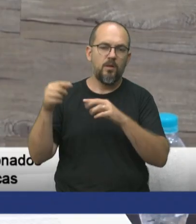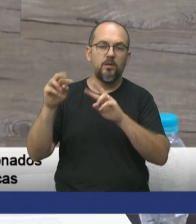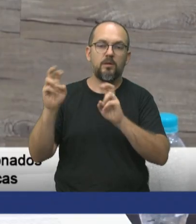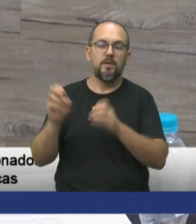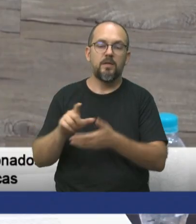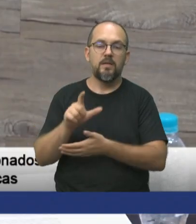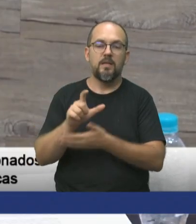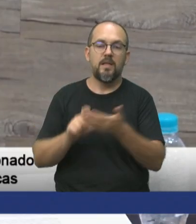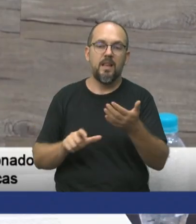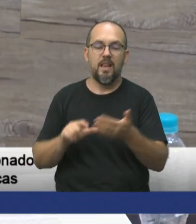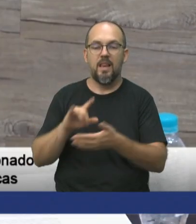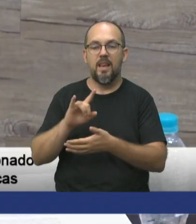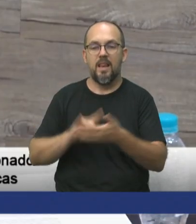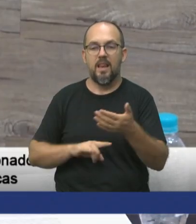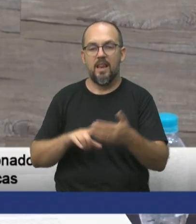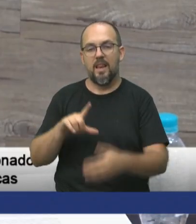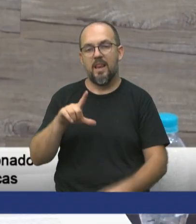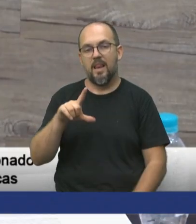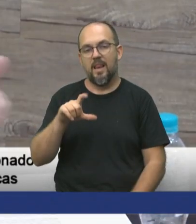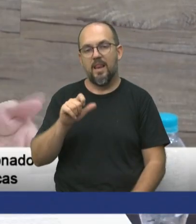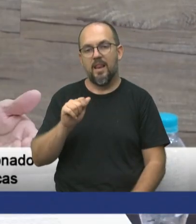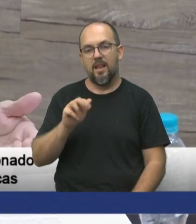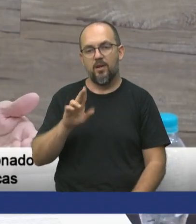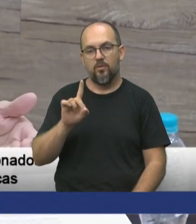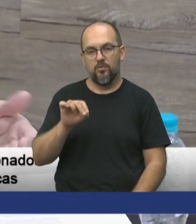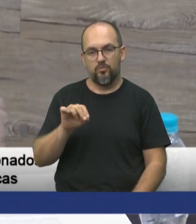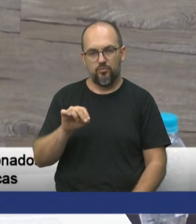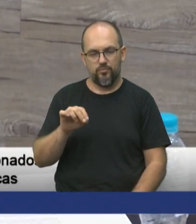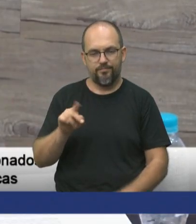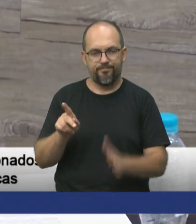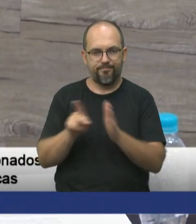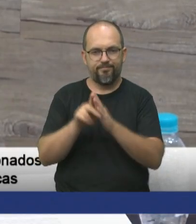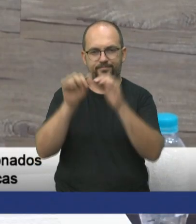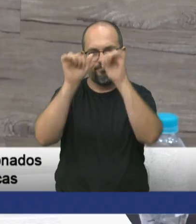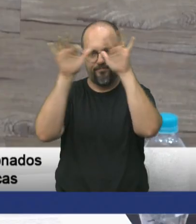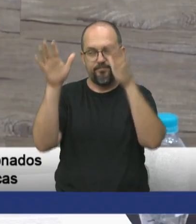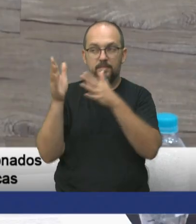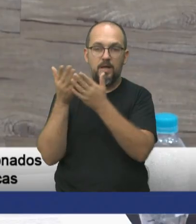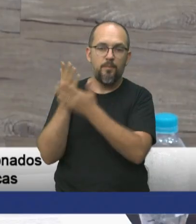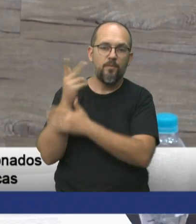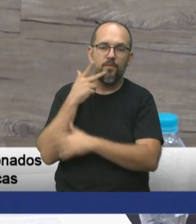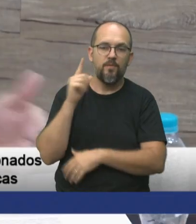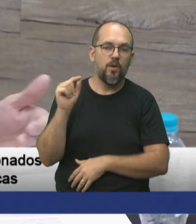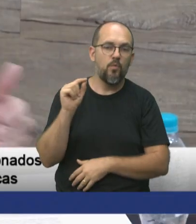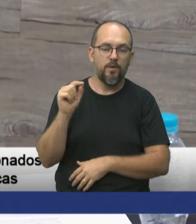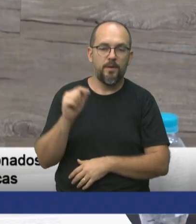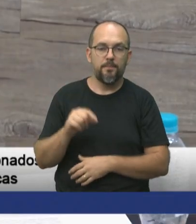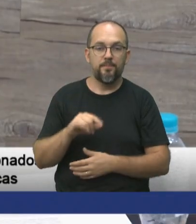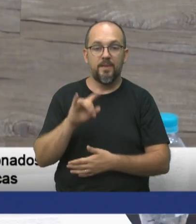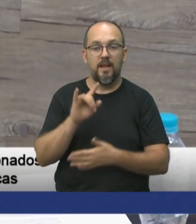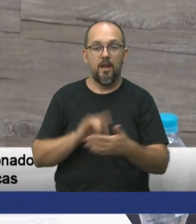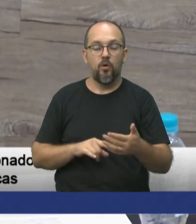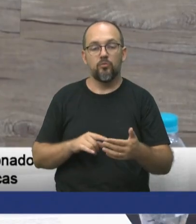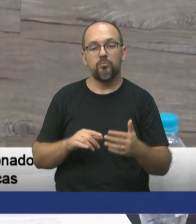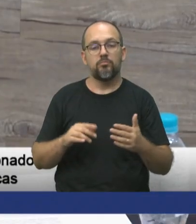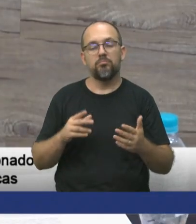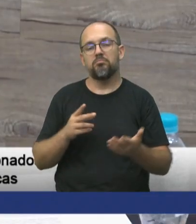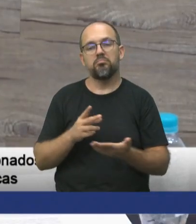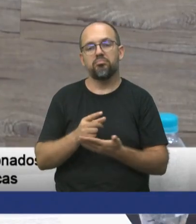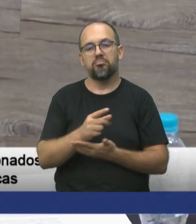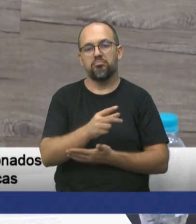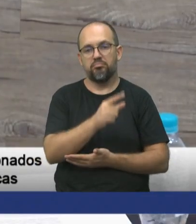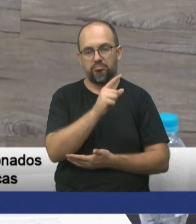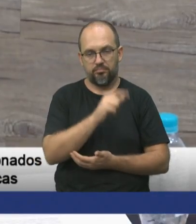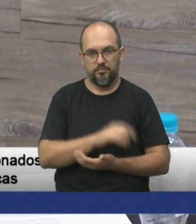né, de TEA. E a aprovação que foi feita e enviada para o Senado é de que o laudo ele é com duração indeterminada,